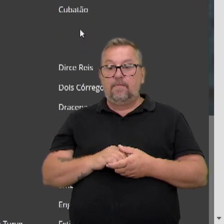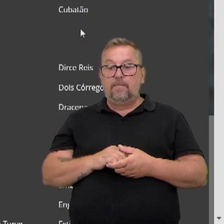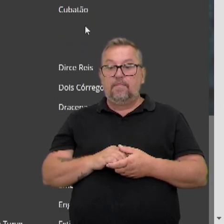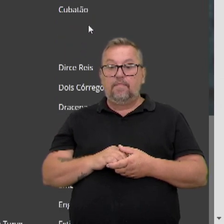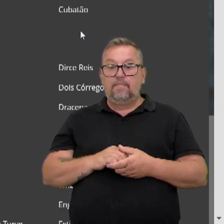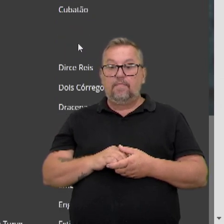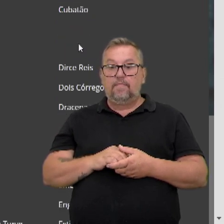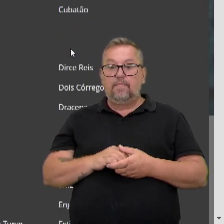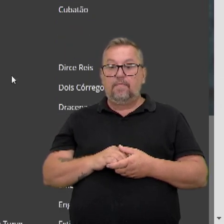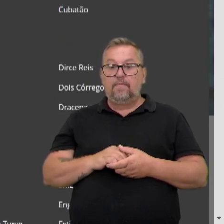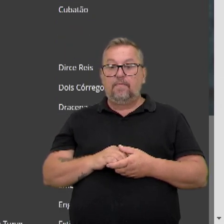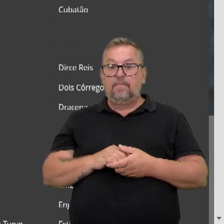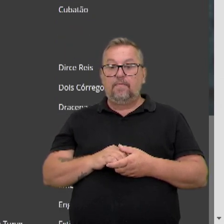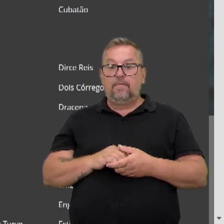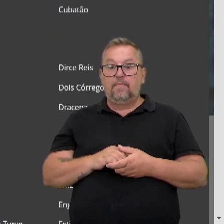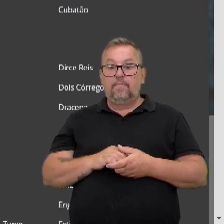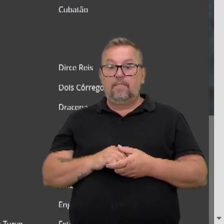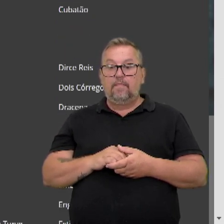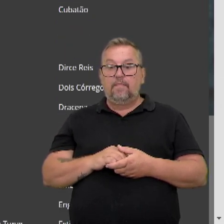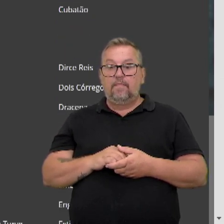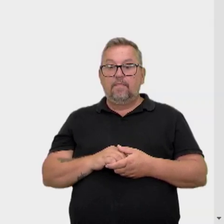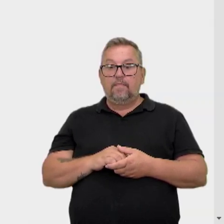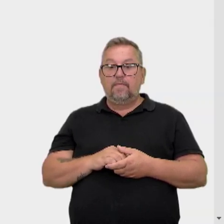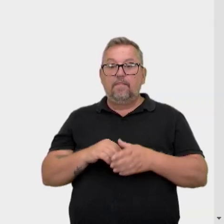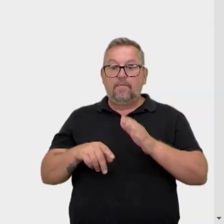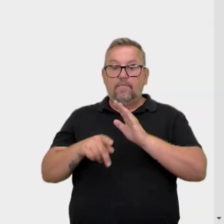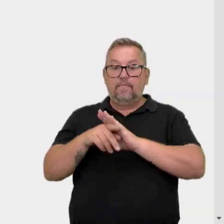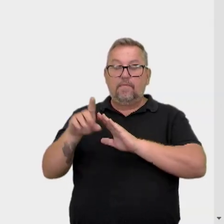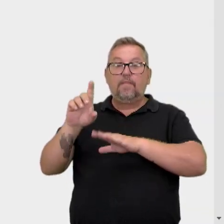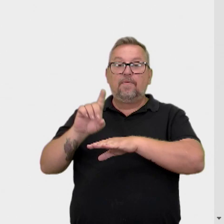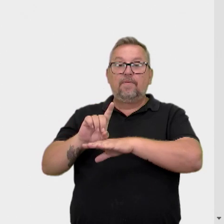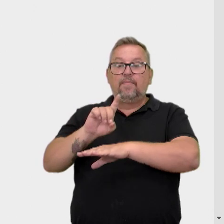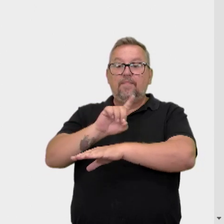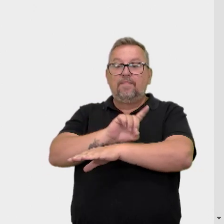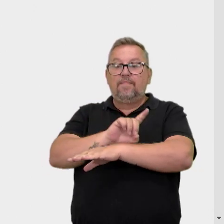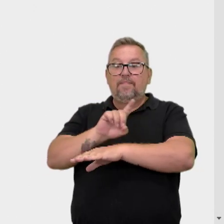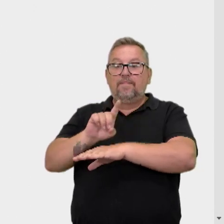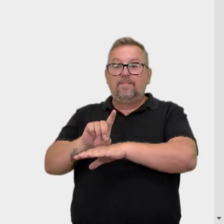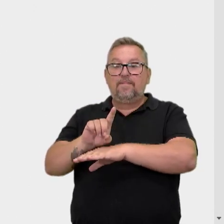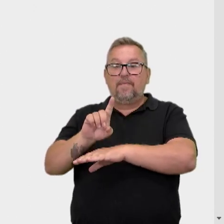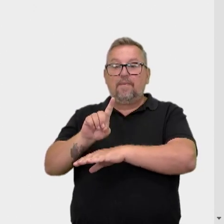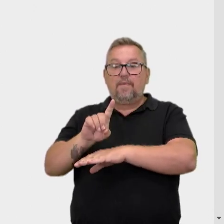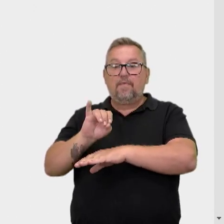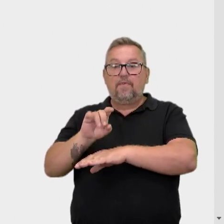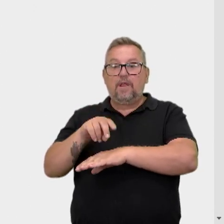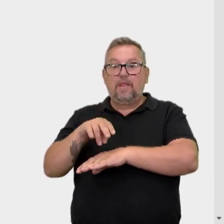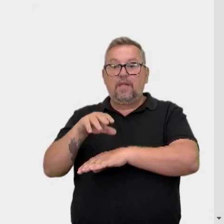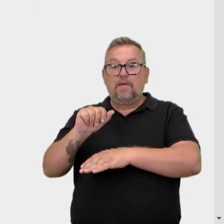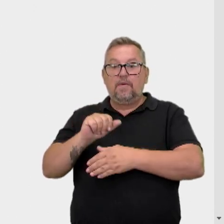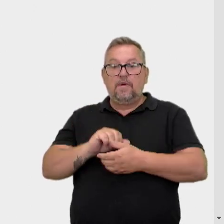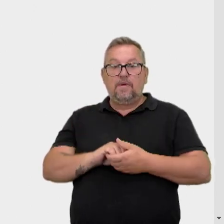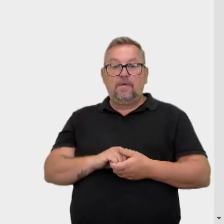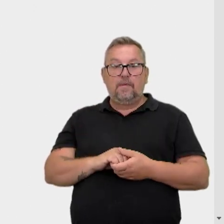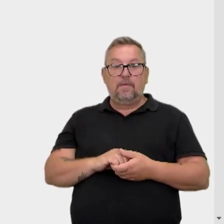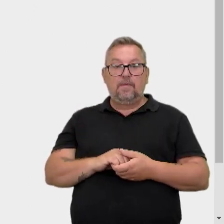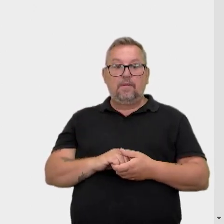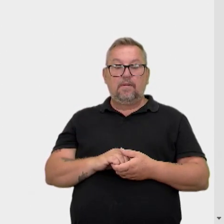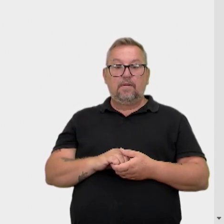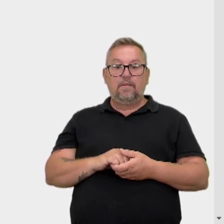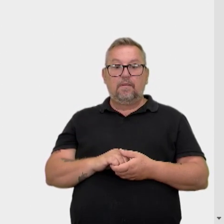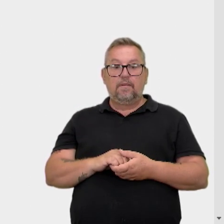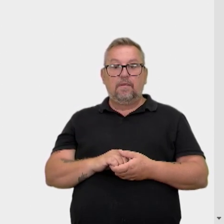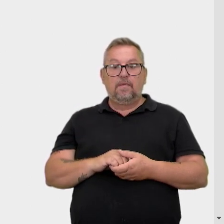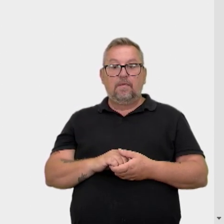um município aqui, por exemplo, Diadema, que faz parte aí da Grande São Paulo. E aí ele vai aparecer os dados, né, vai aparecer